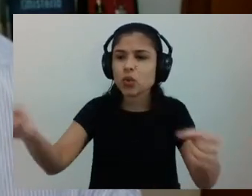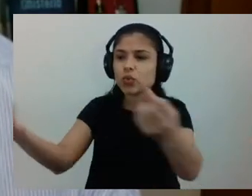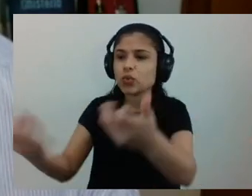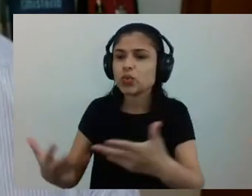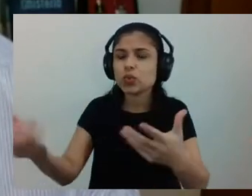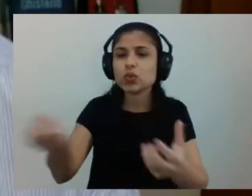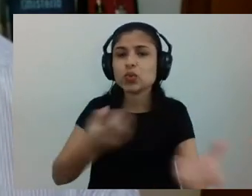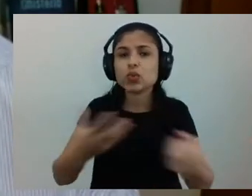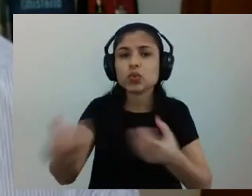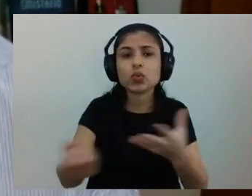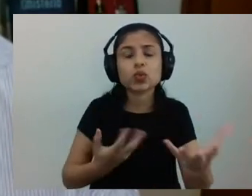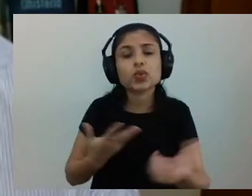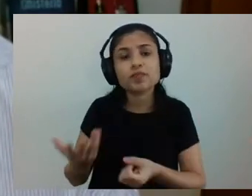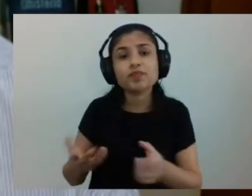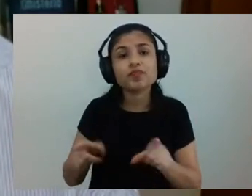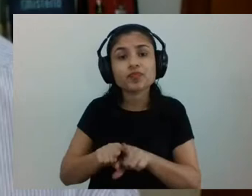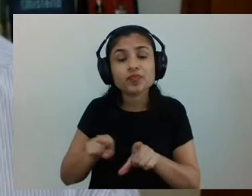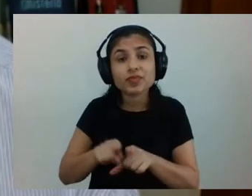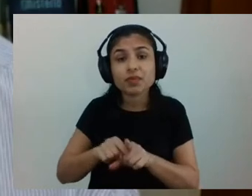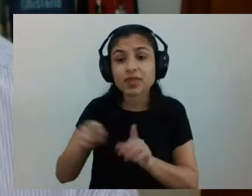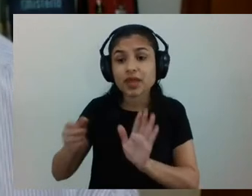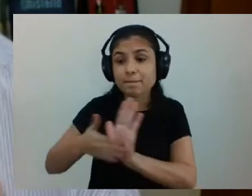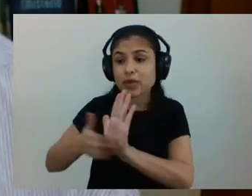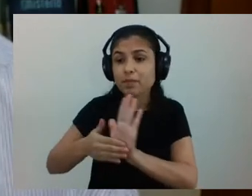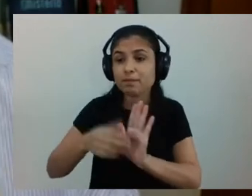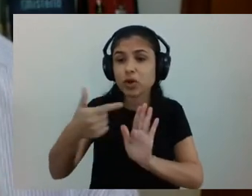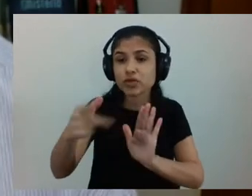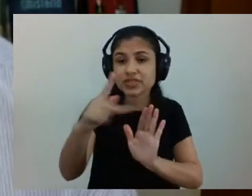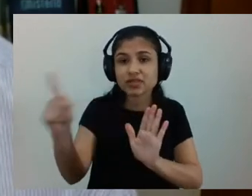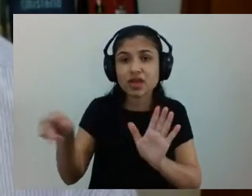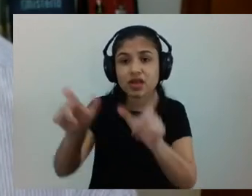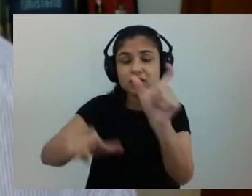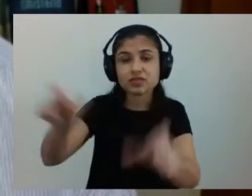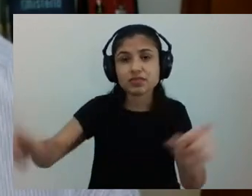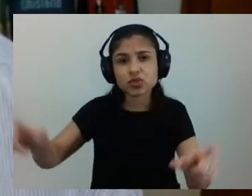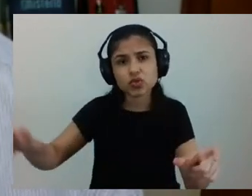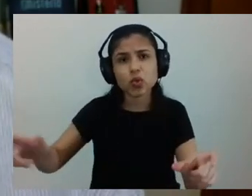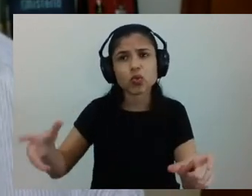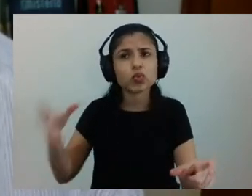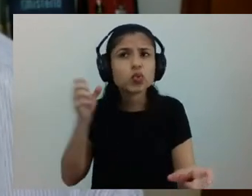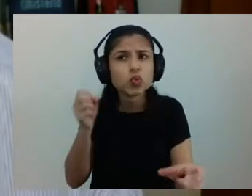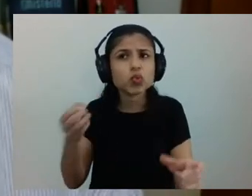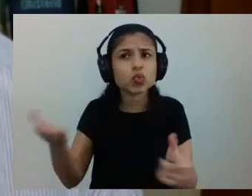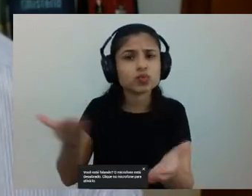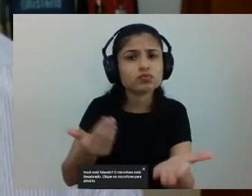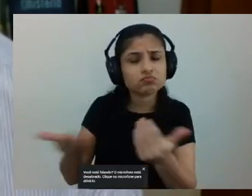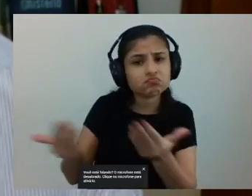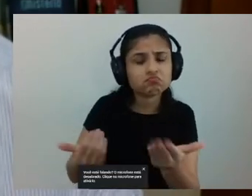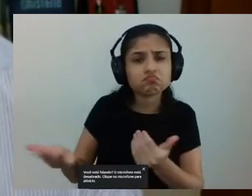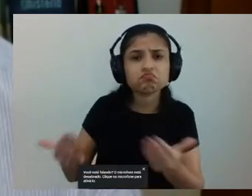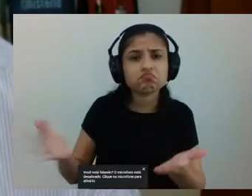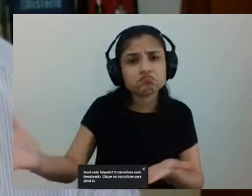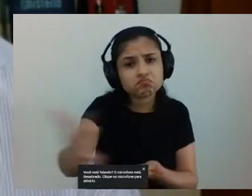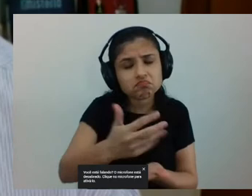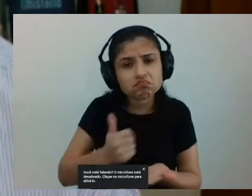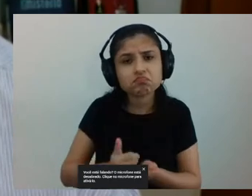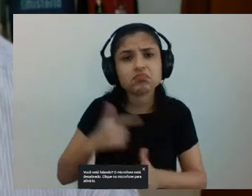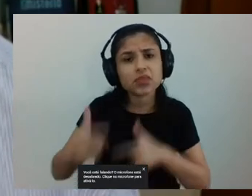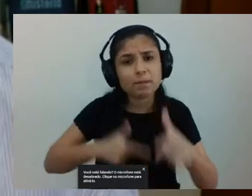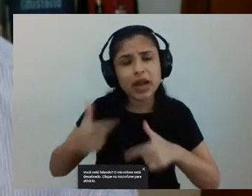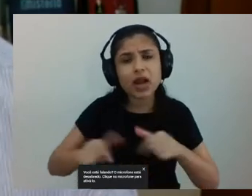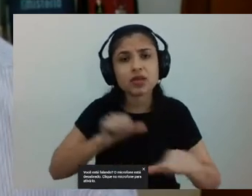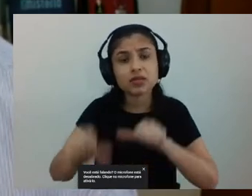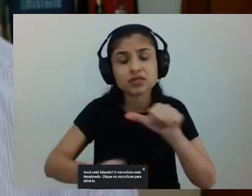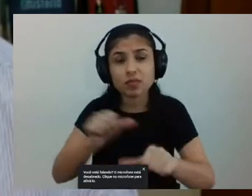poder escutar as propostas das pessoas e trabalhar e transformar. Democracia é ter o direito de se manifestar